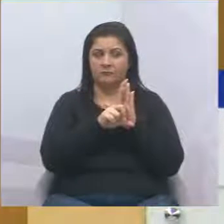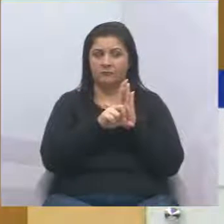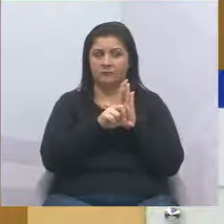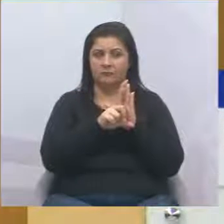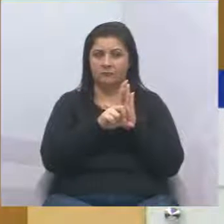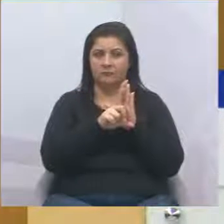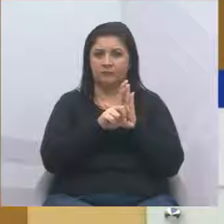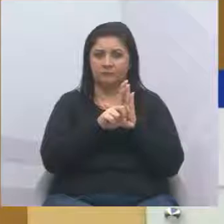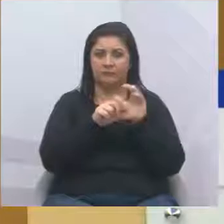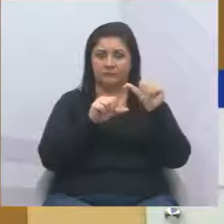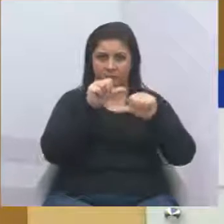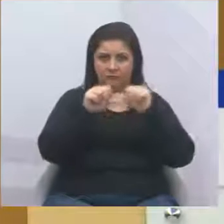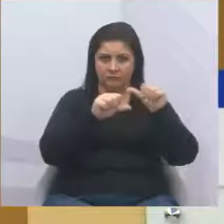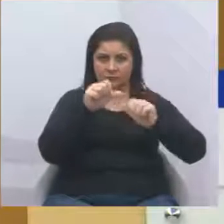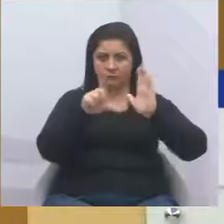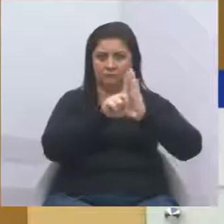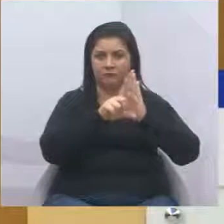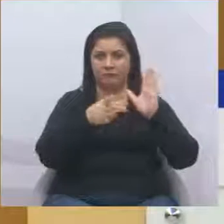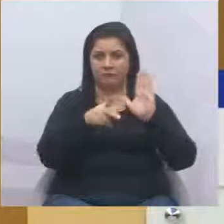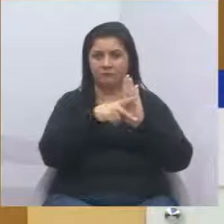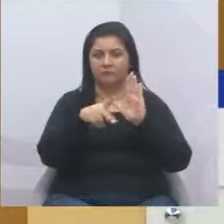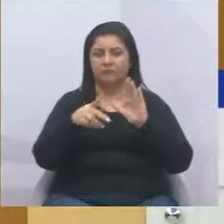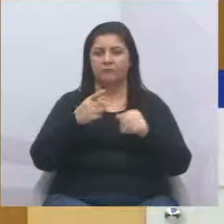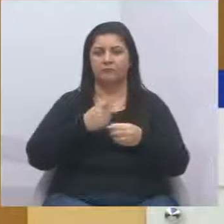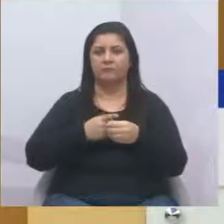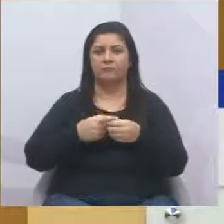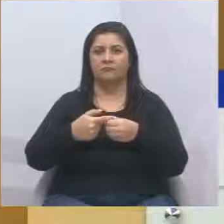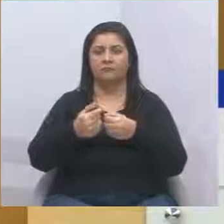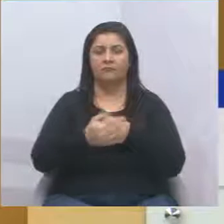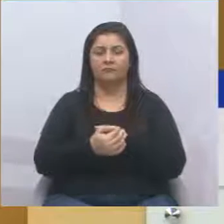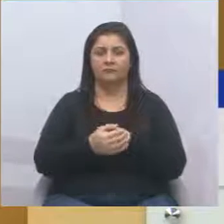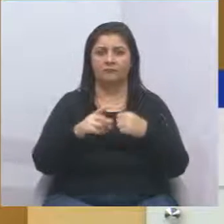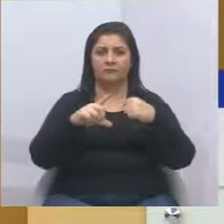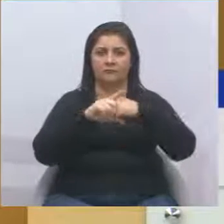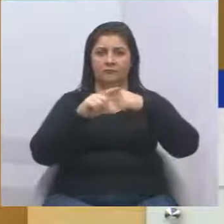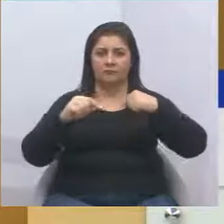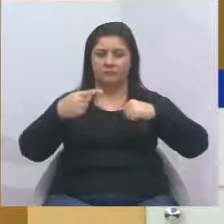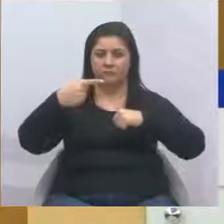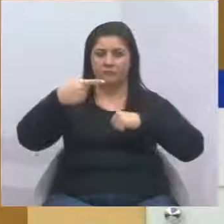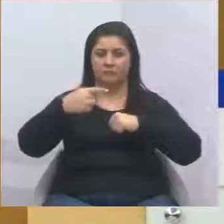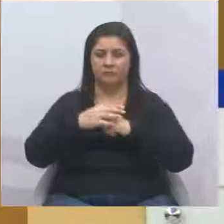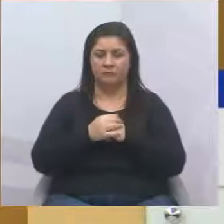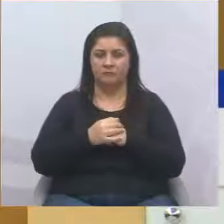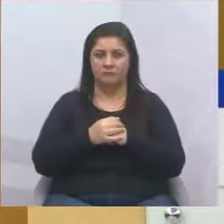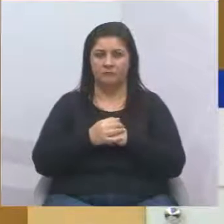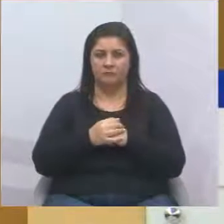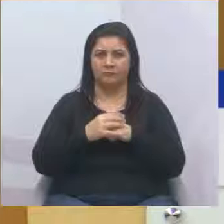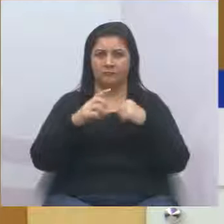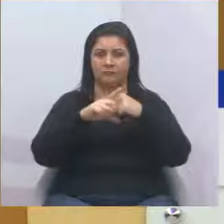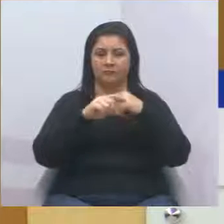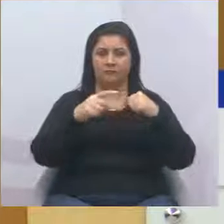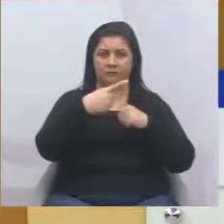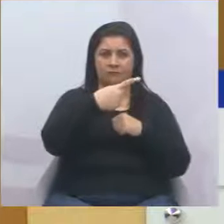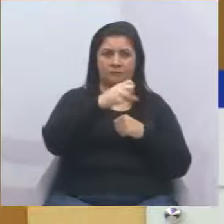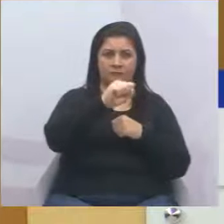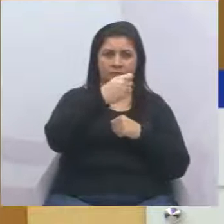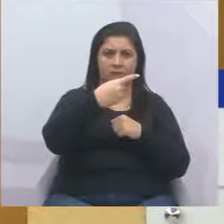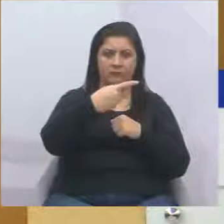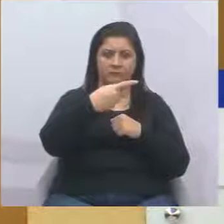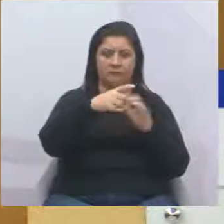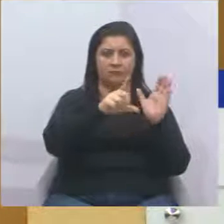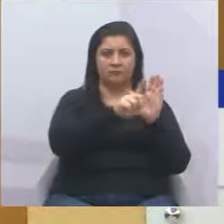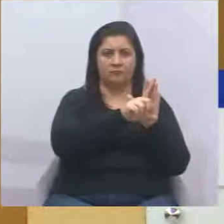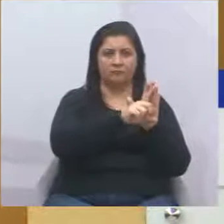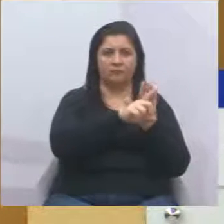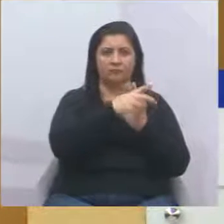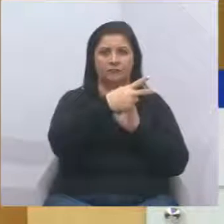emenda à lei orgânica do município. Artigo 1º. O artigo 181 da Lei